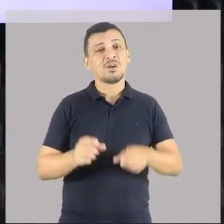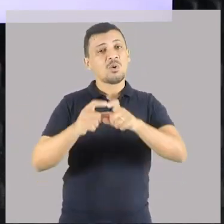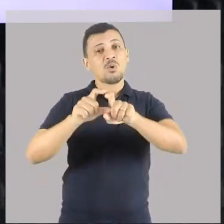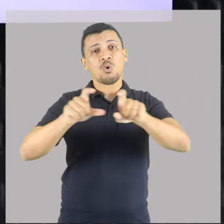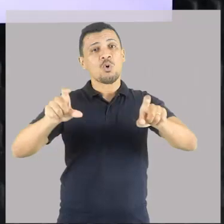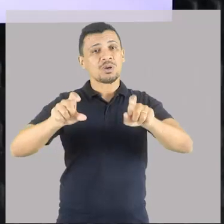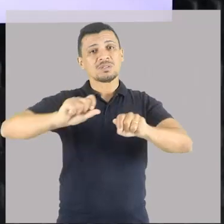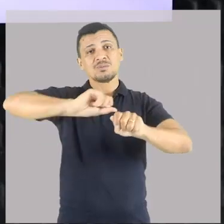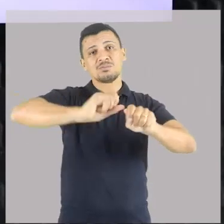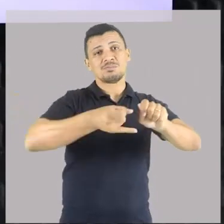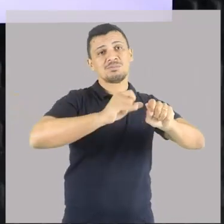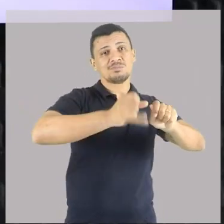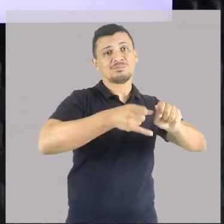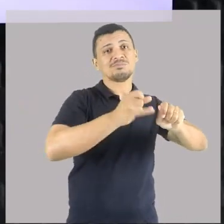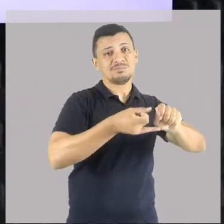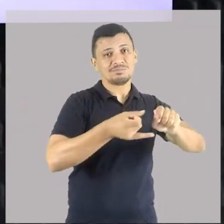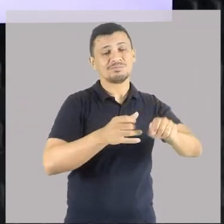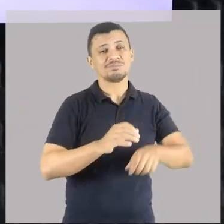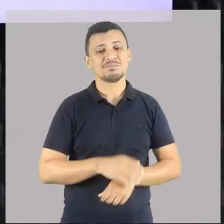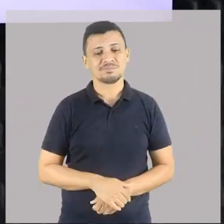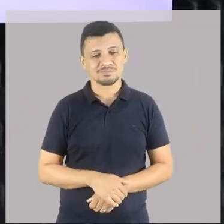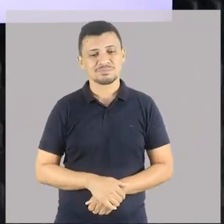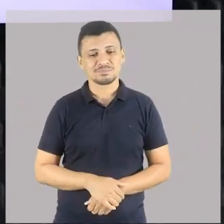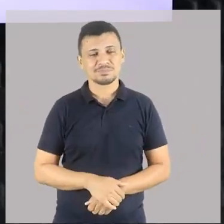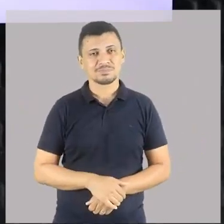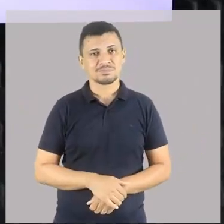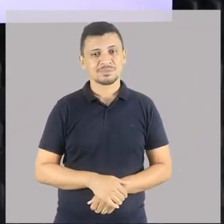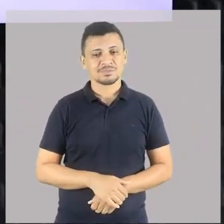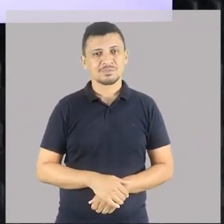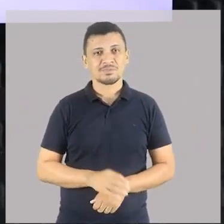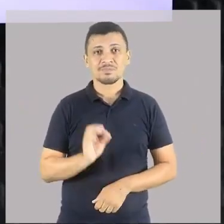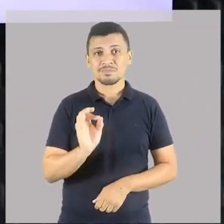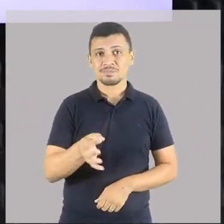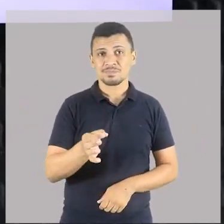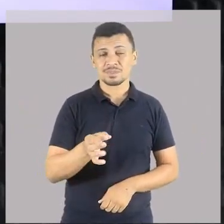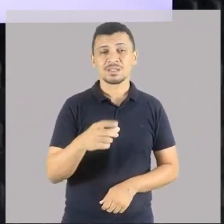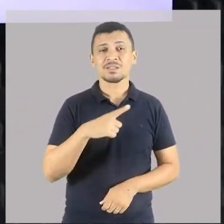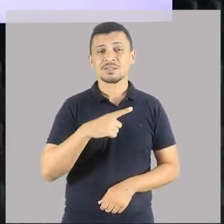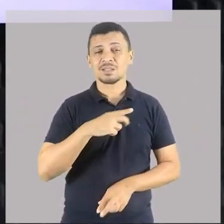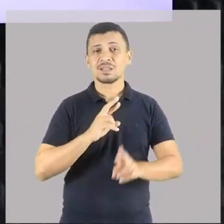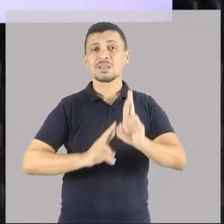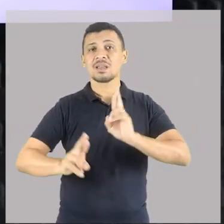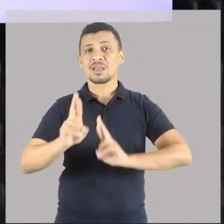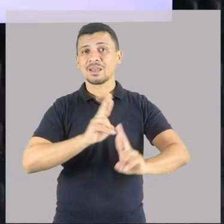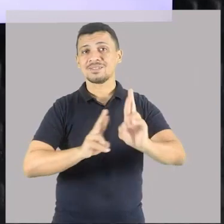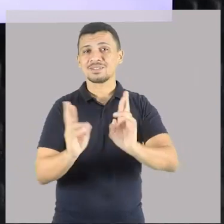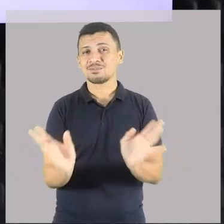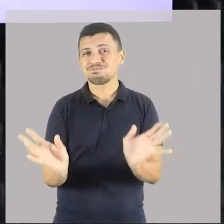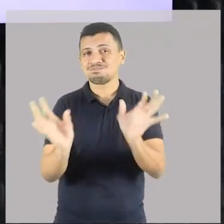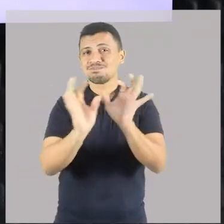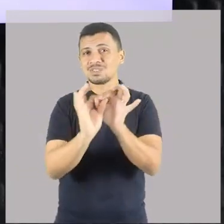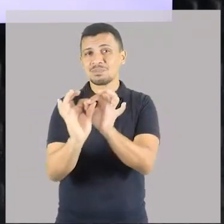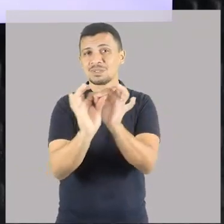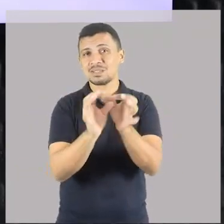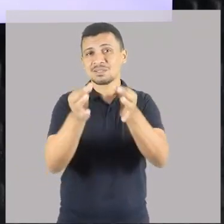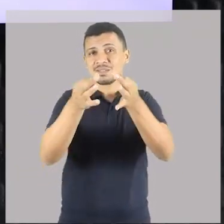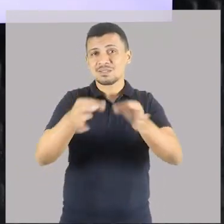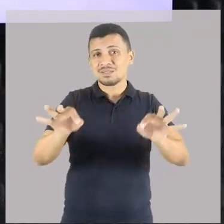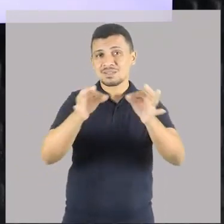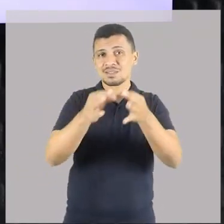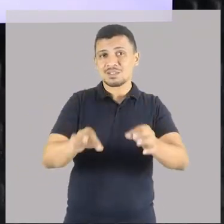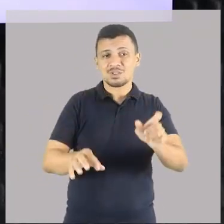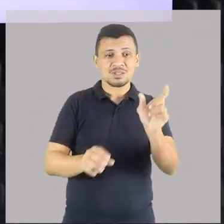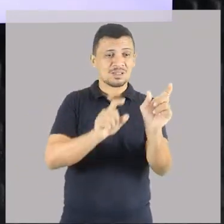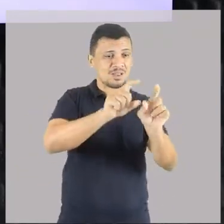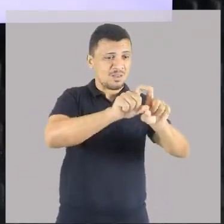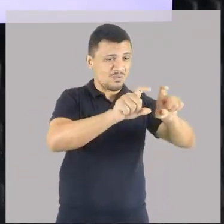função sintática de adjunta adnominal do termo que está na primeira oração. Então, existe uma relação de dependência sintática entre